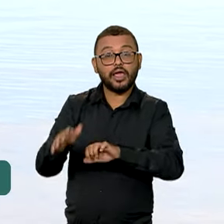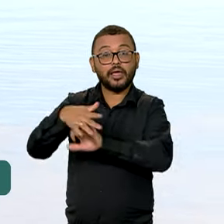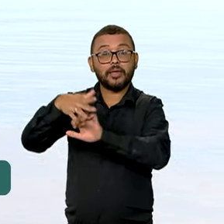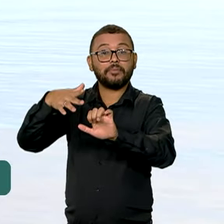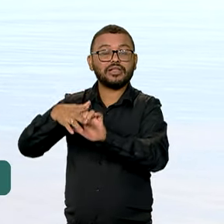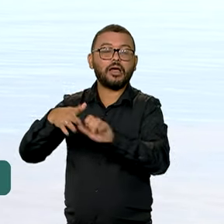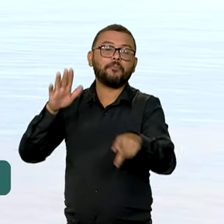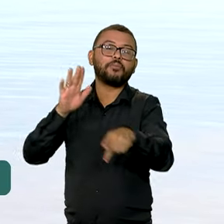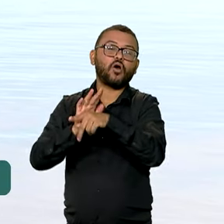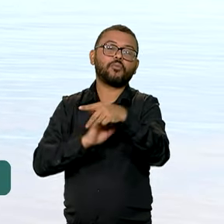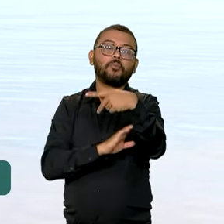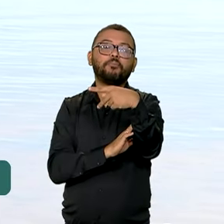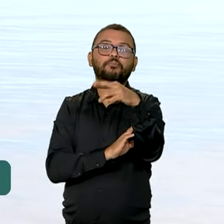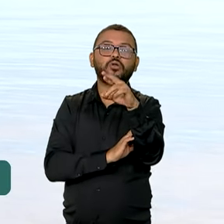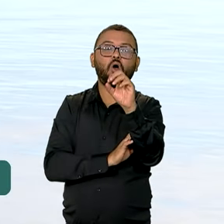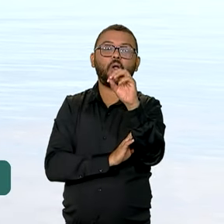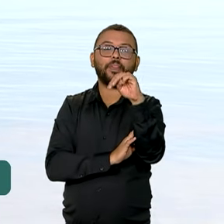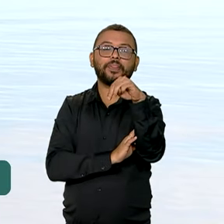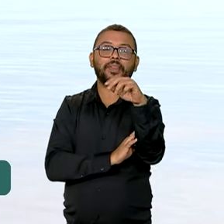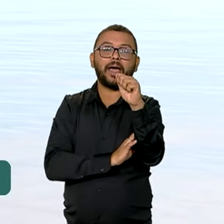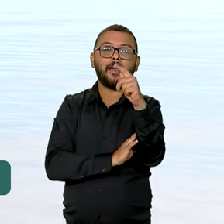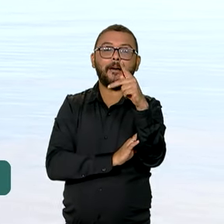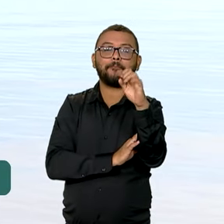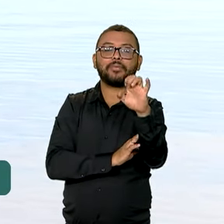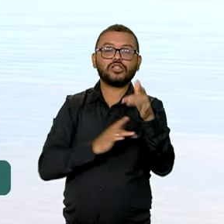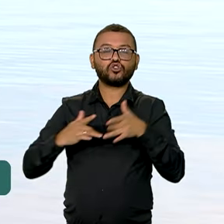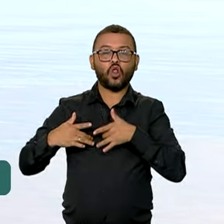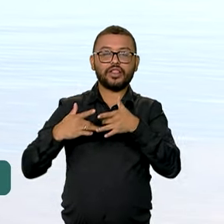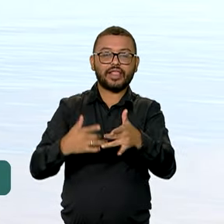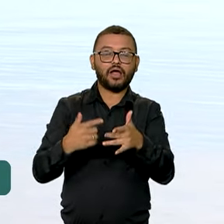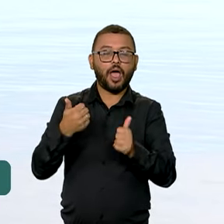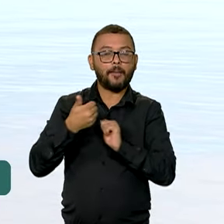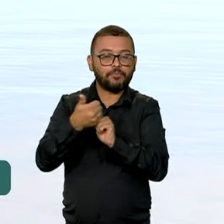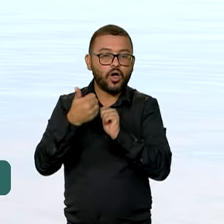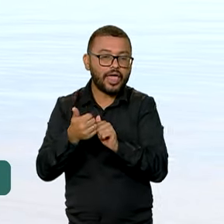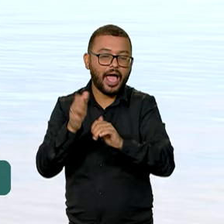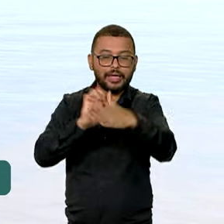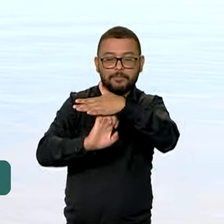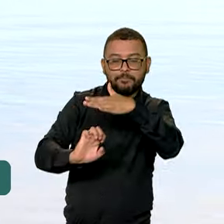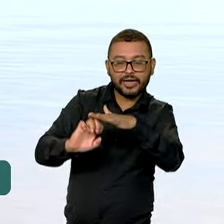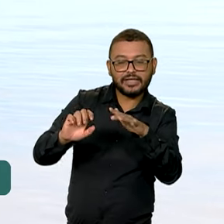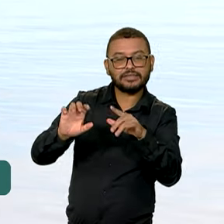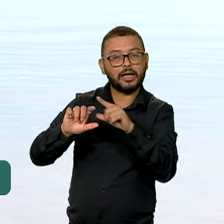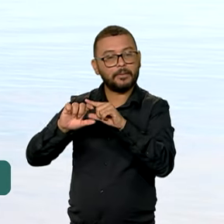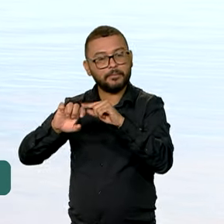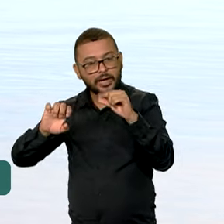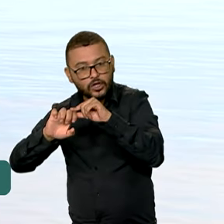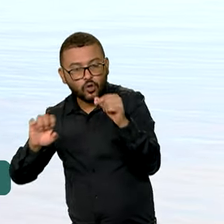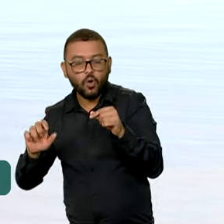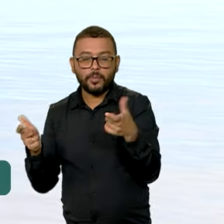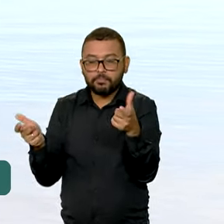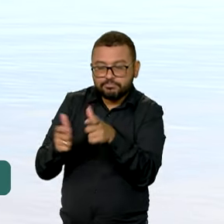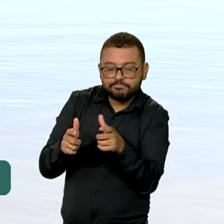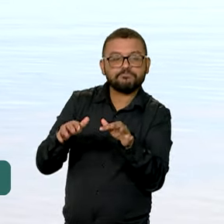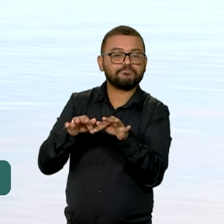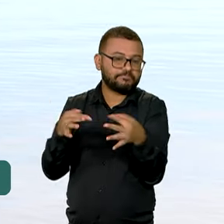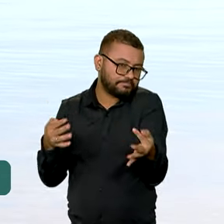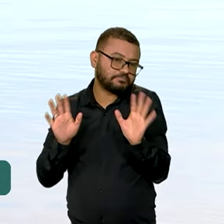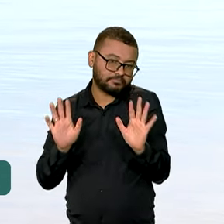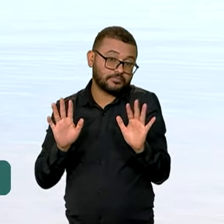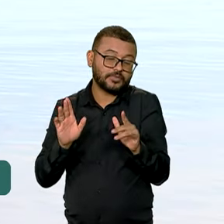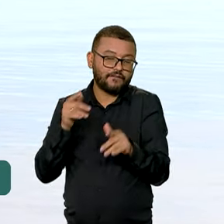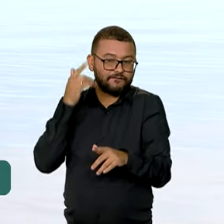via Pronamp Solidário, o Programa Nacional de Apoio às Microempresas e Empresas de Pequeno Porte. Mas também